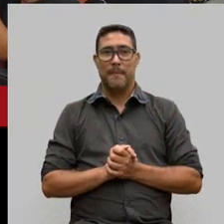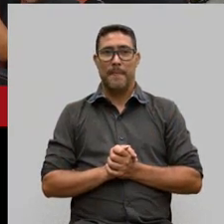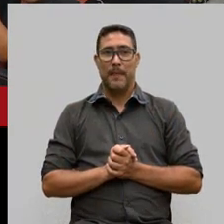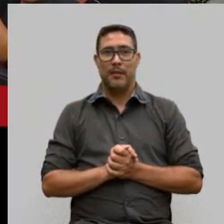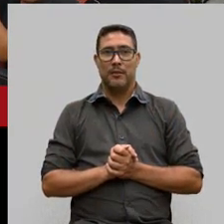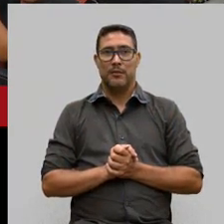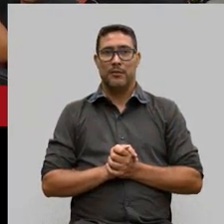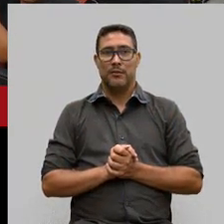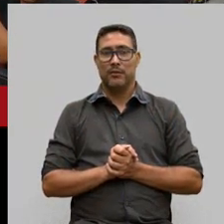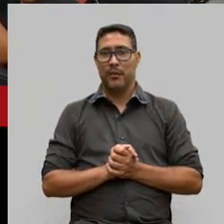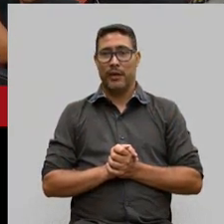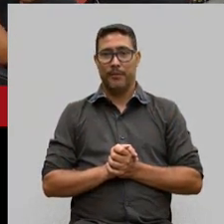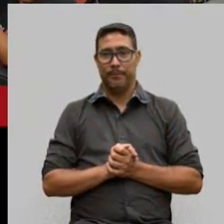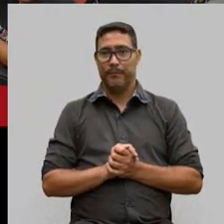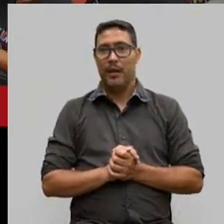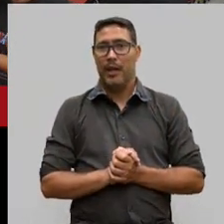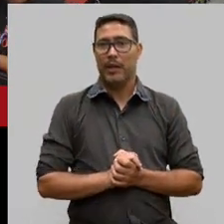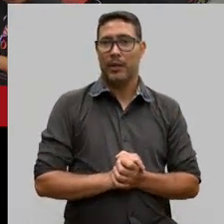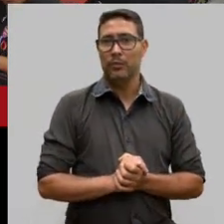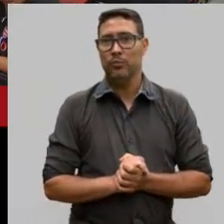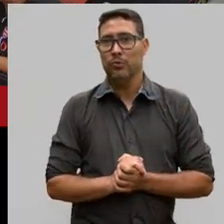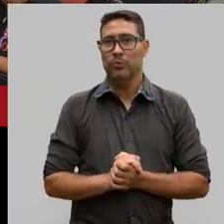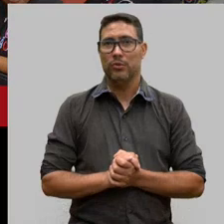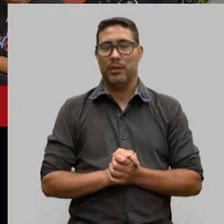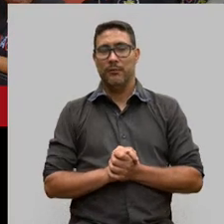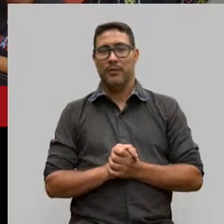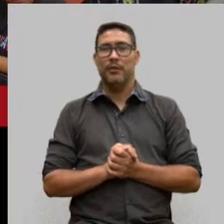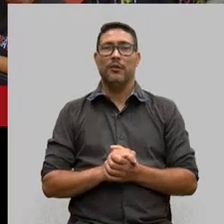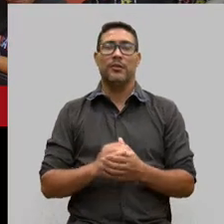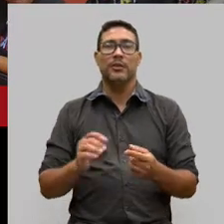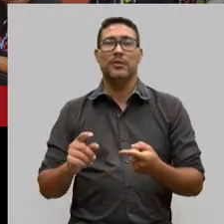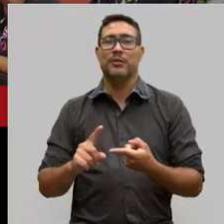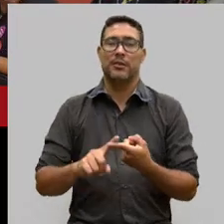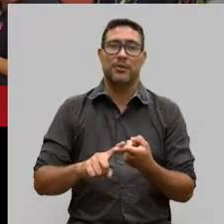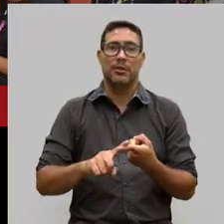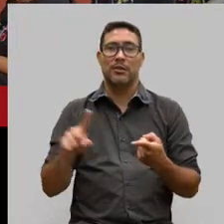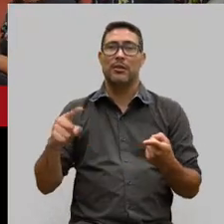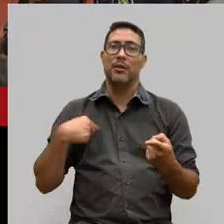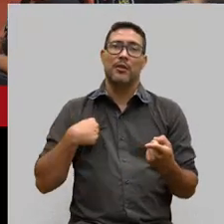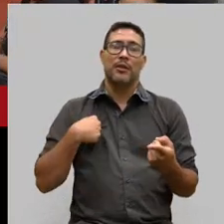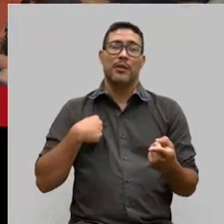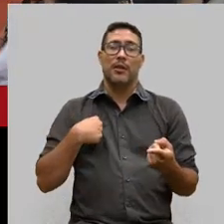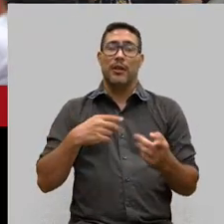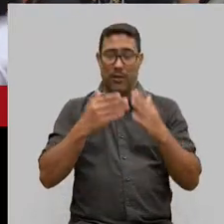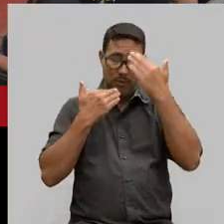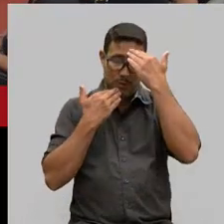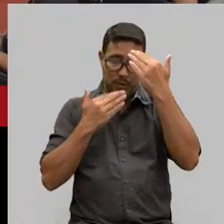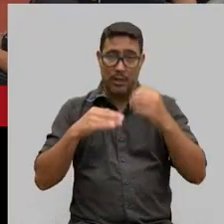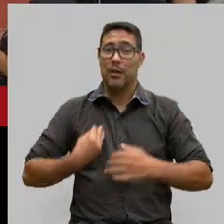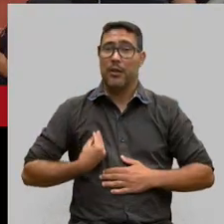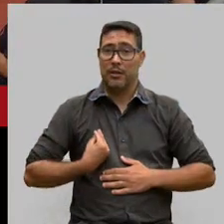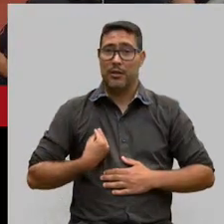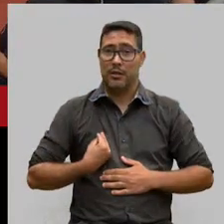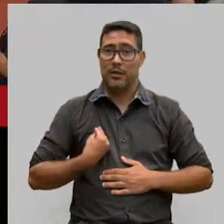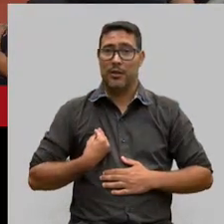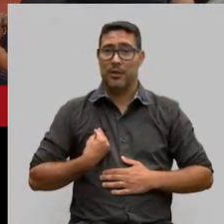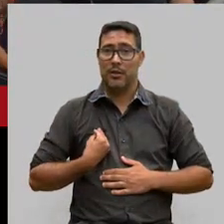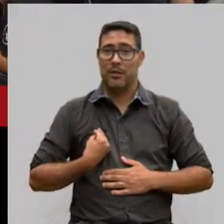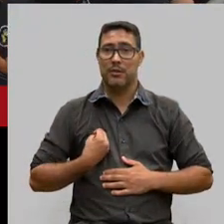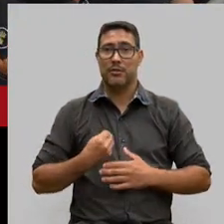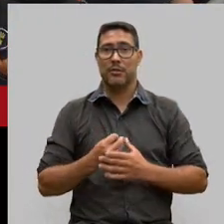tá Muito obrigado é Márcia né obrigado viu Márcia pela presença pela participação Sem